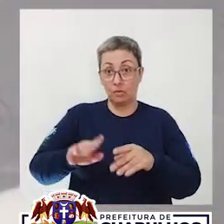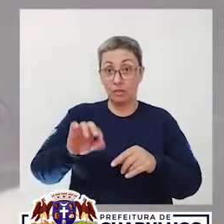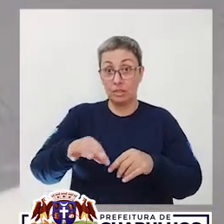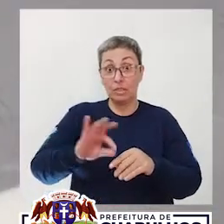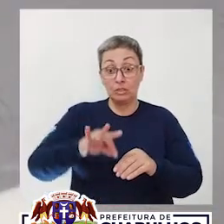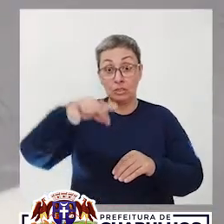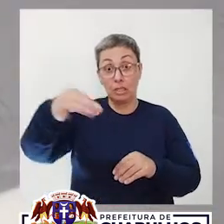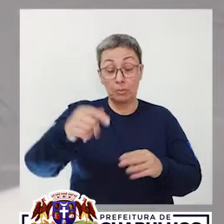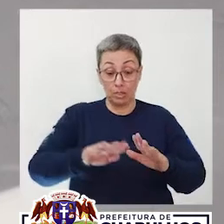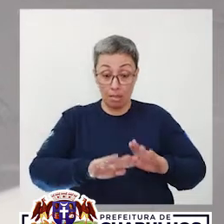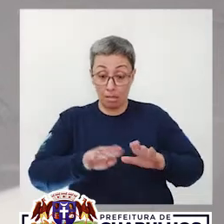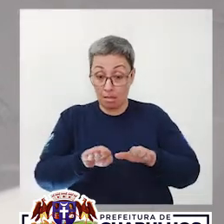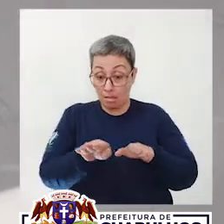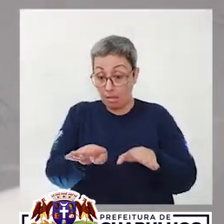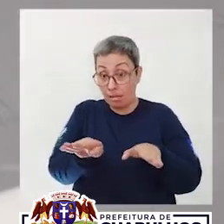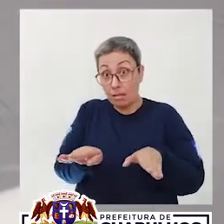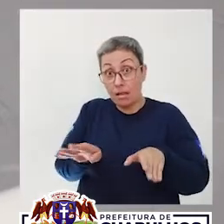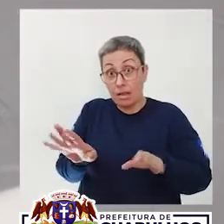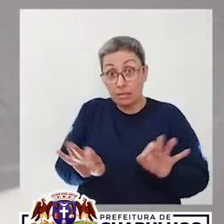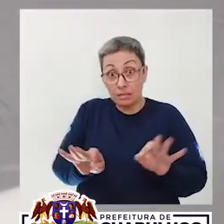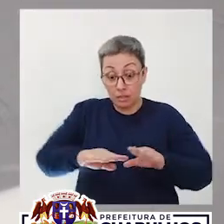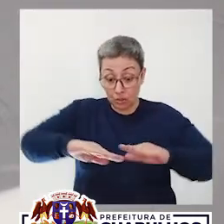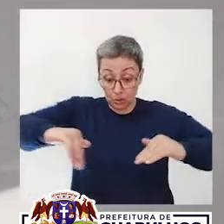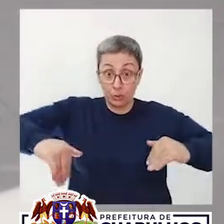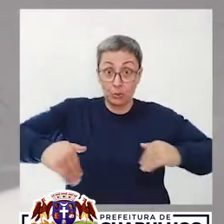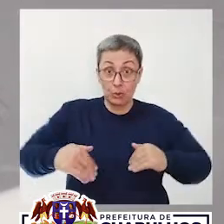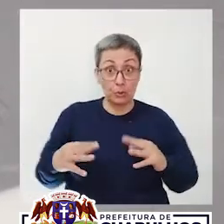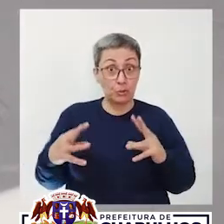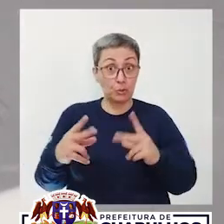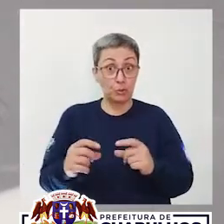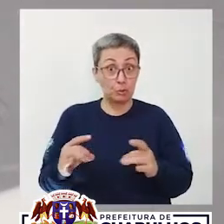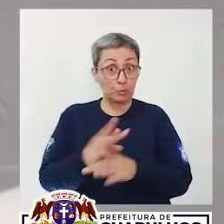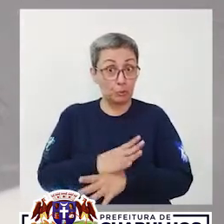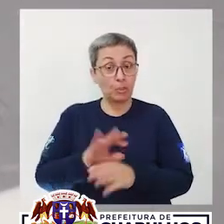Eu vou tirar o plástico só depois de eu encaixar ela na forma todinha.